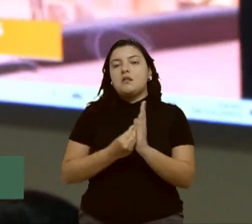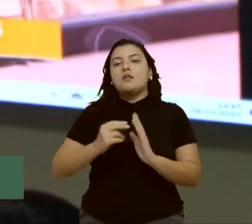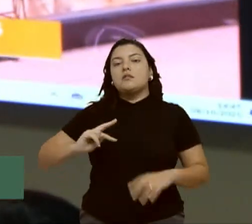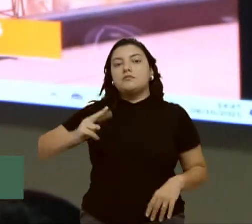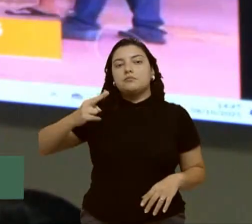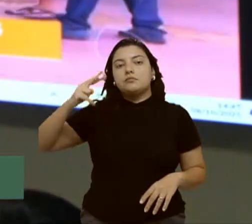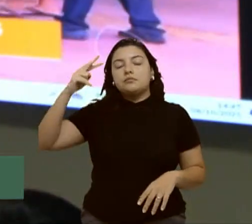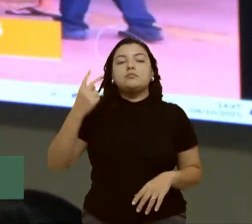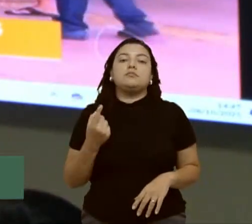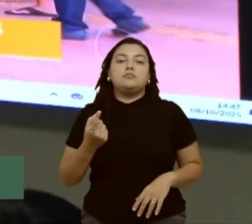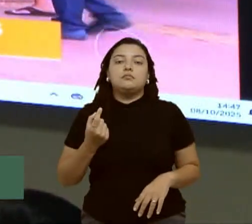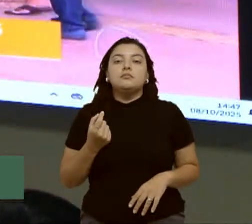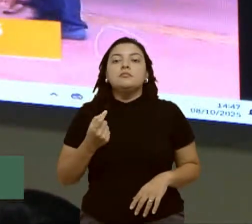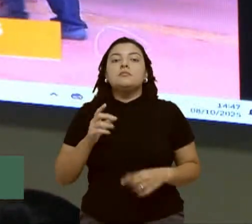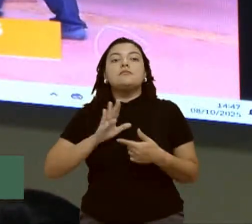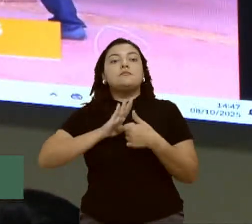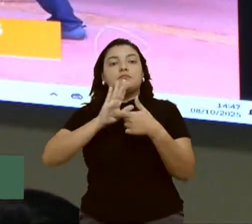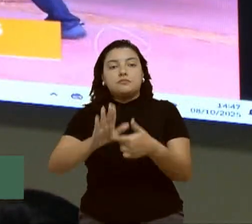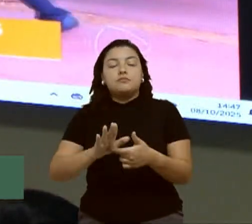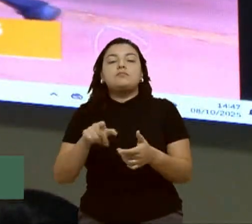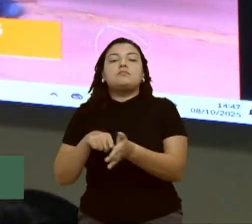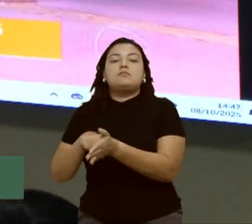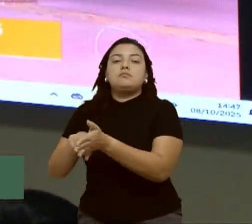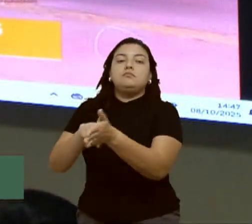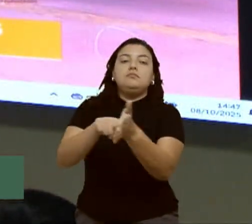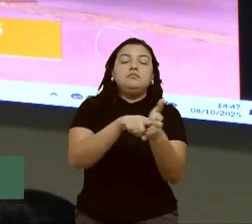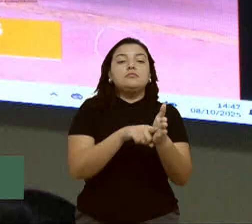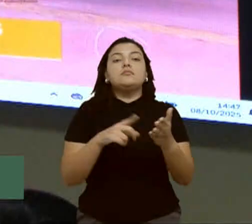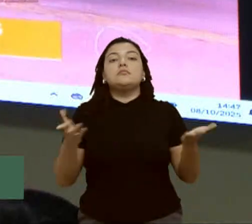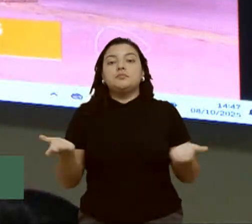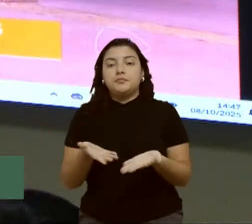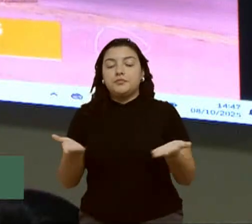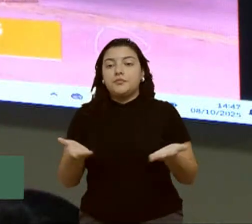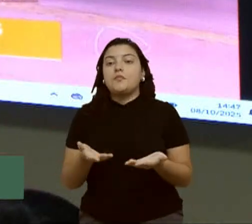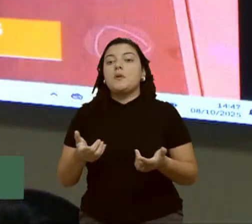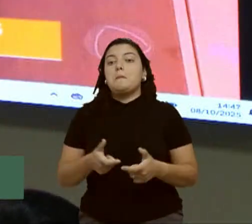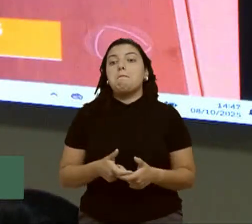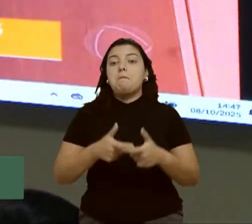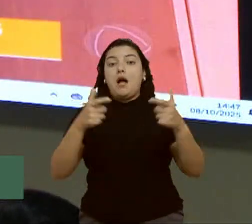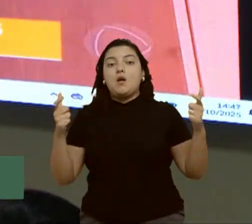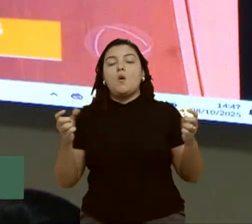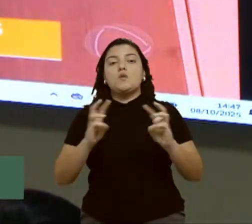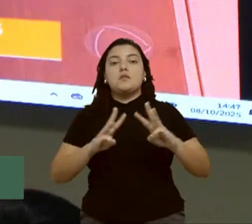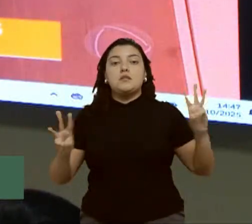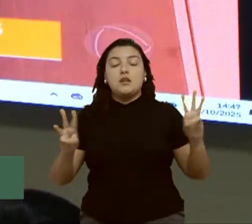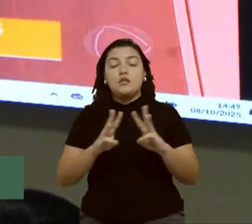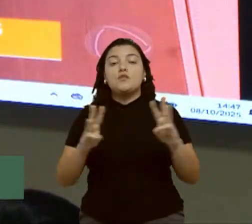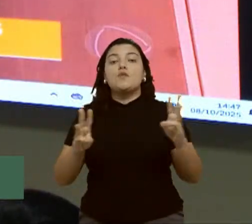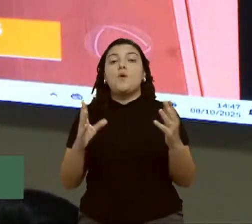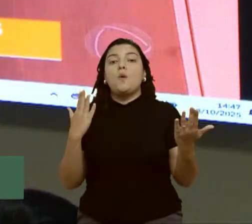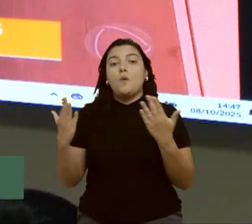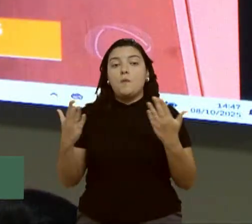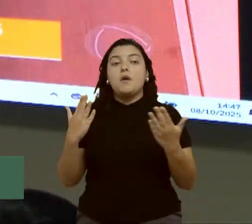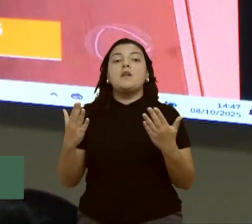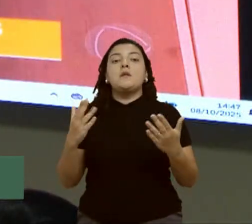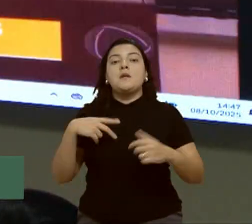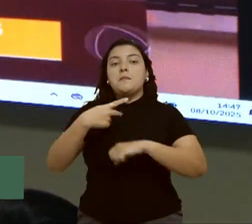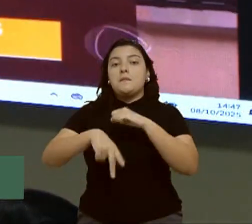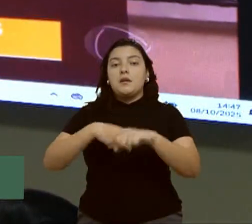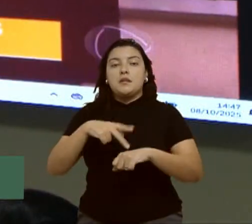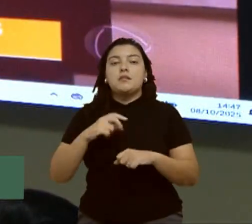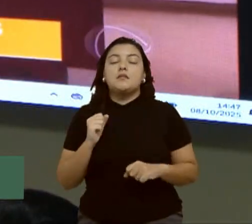nos preços. É o que mostra um levantamento realizado pelo maior site comparador de preços e produtos do